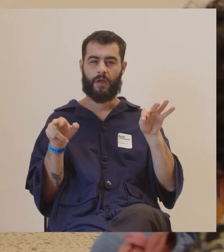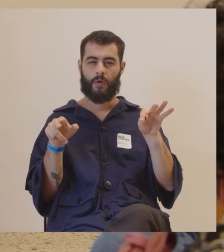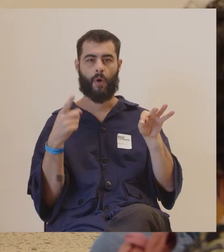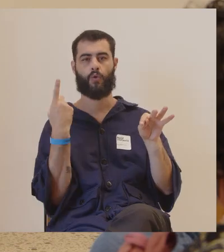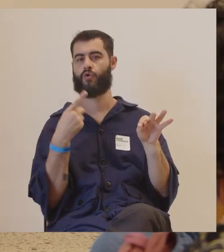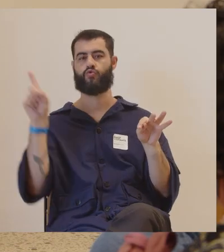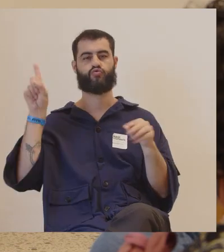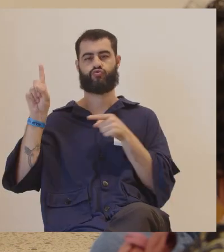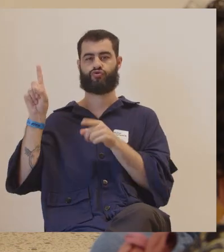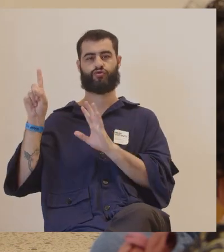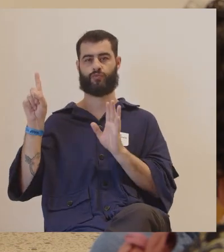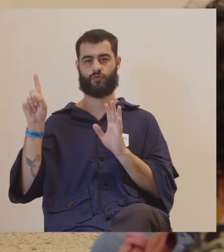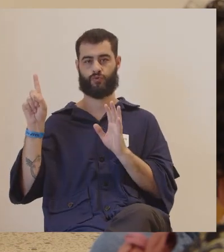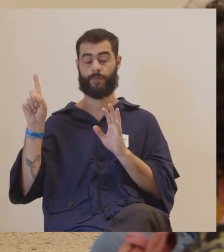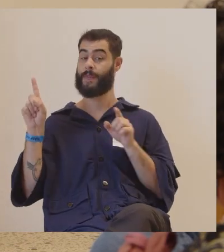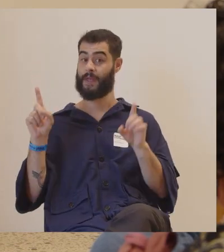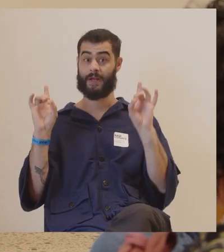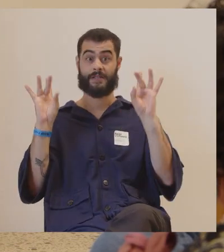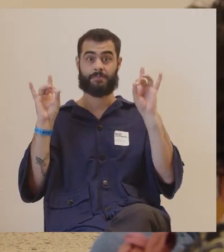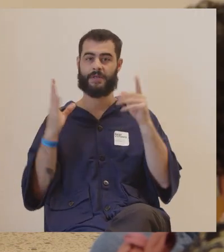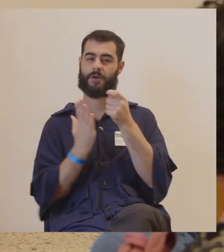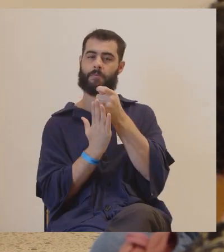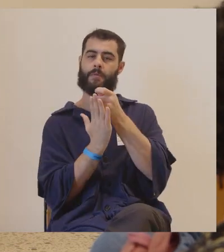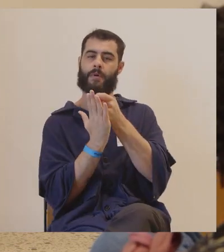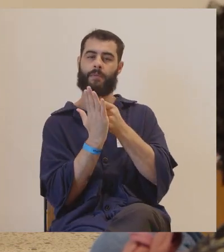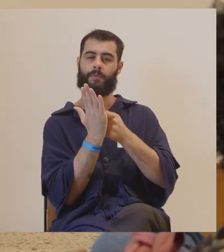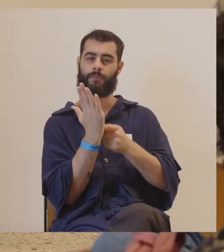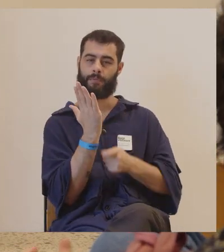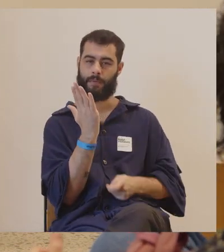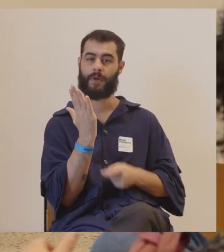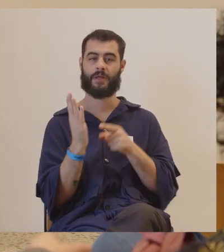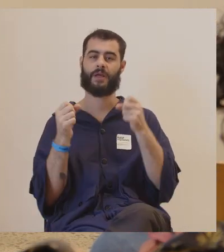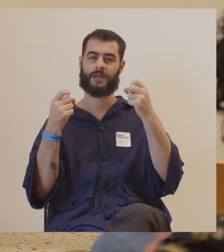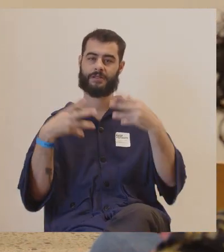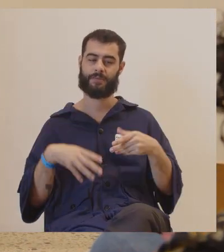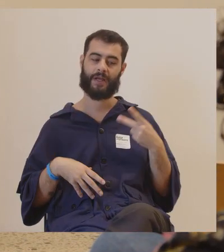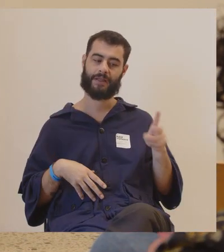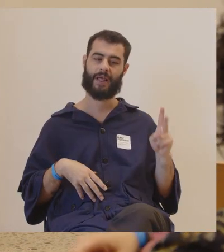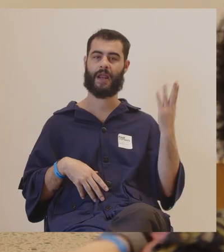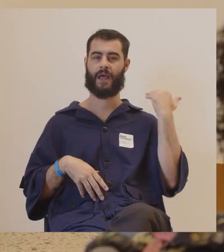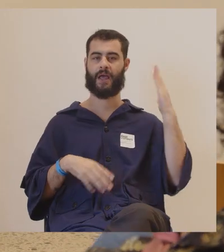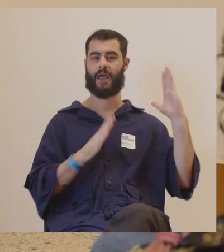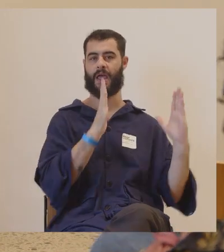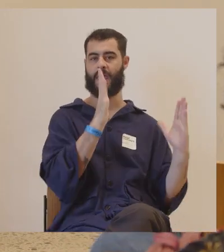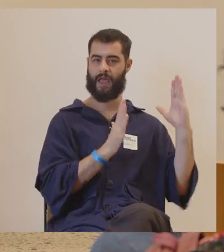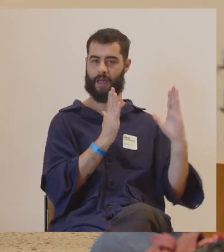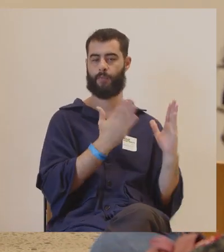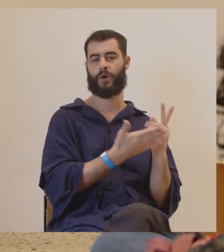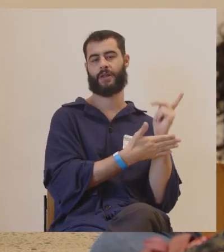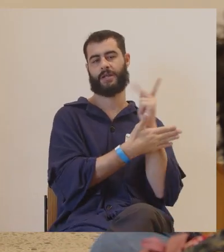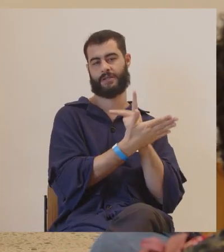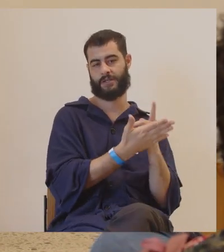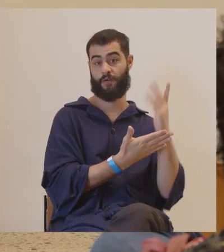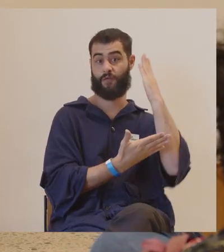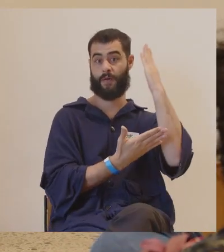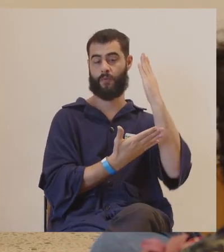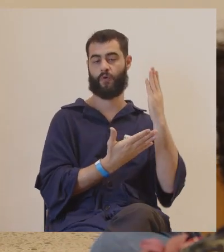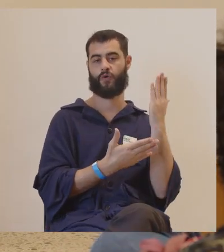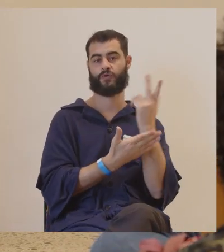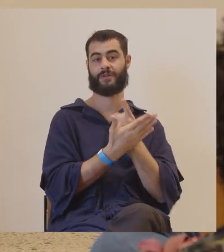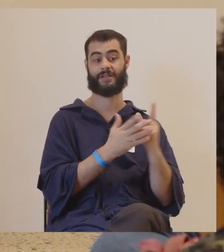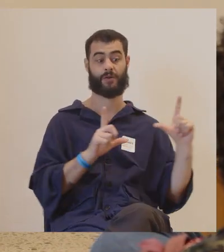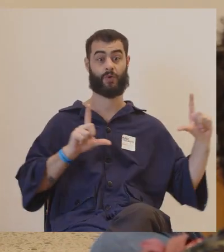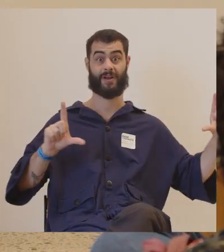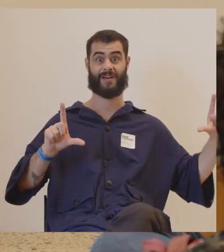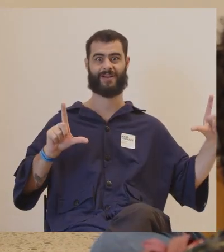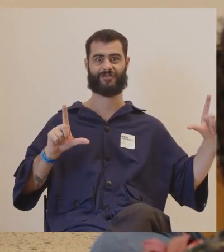É muito excepcional o que ele escreve, porque ele fala justamente da pintura do período de Giverny, do Monet, dos grandes painéis decorativos, e